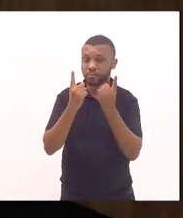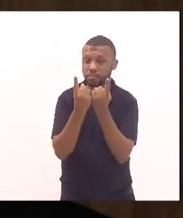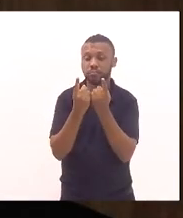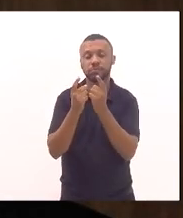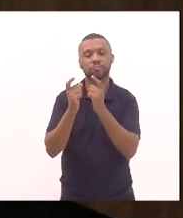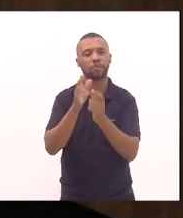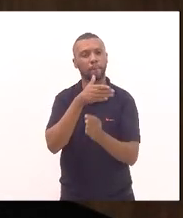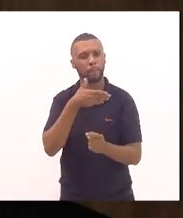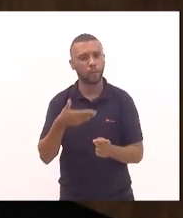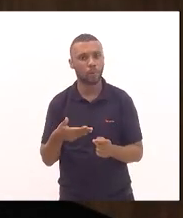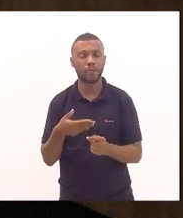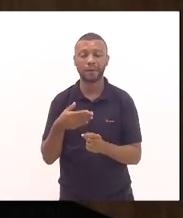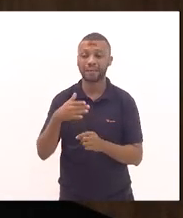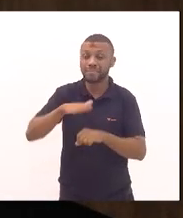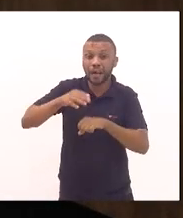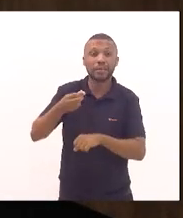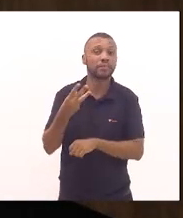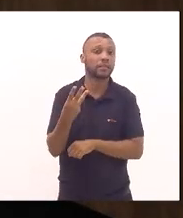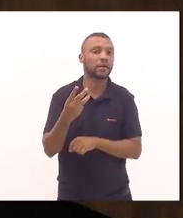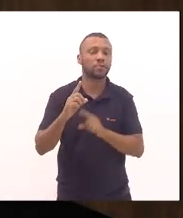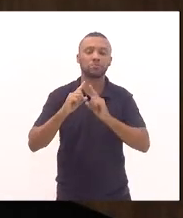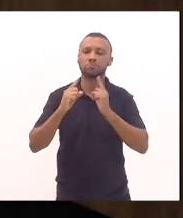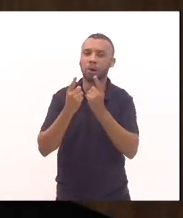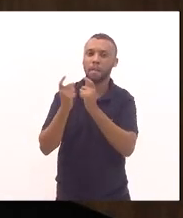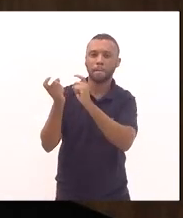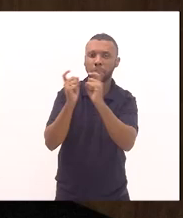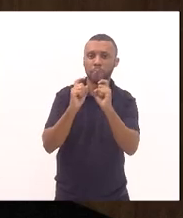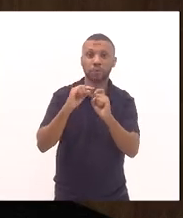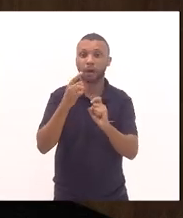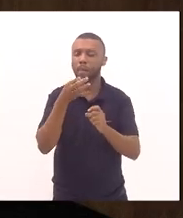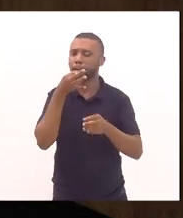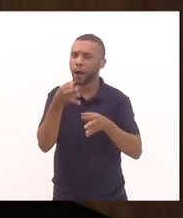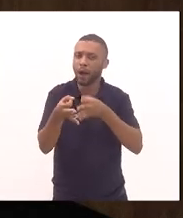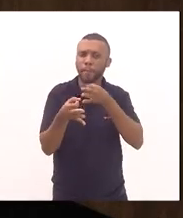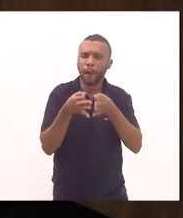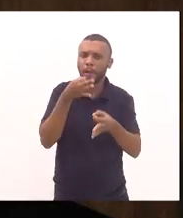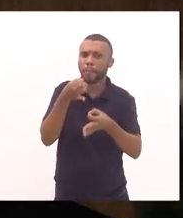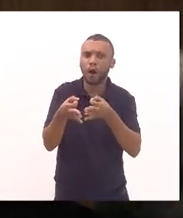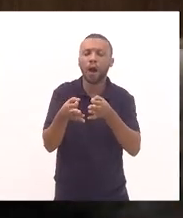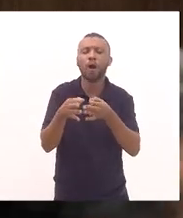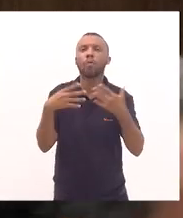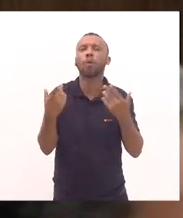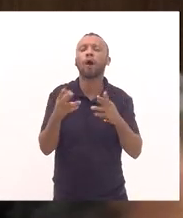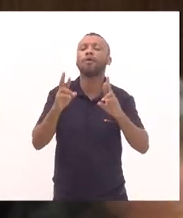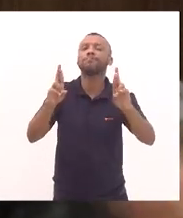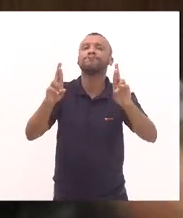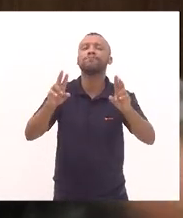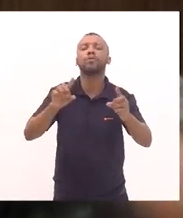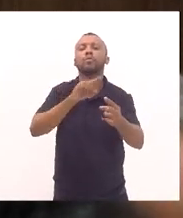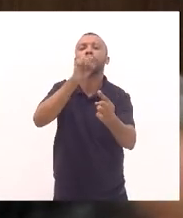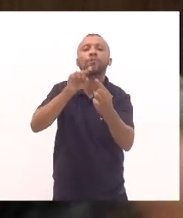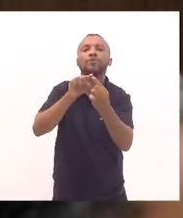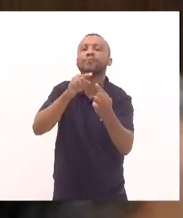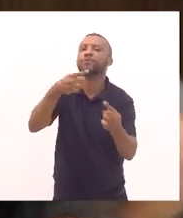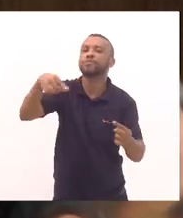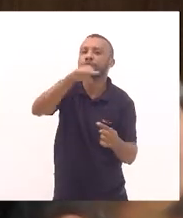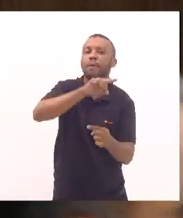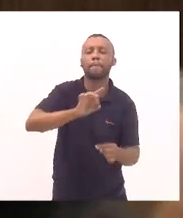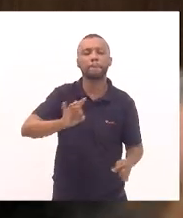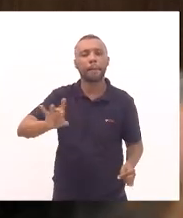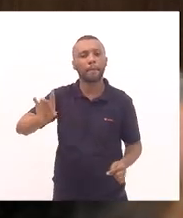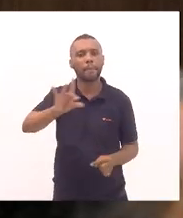Nós ouvimos diretamente o que desejavam os servidores policiais em todas as